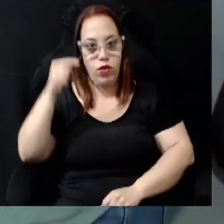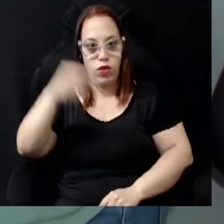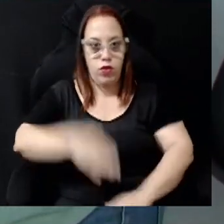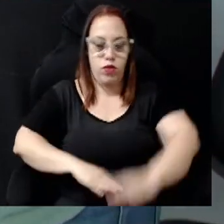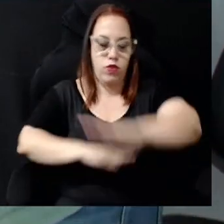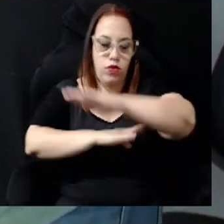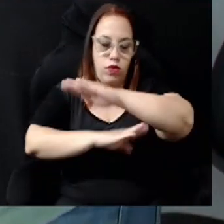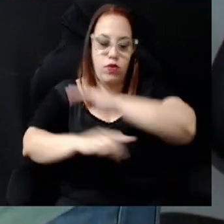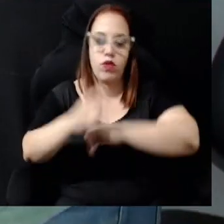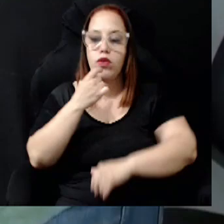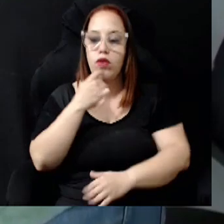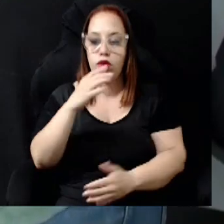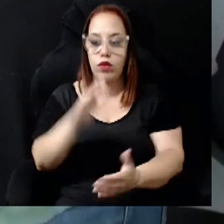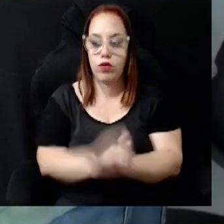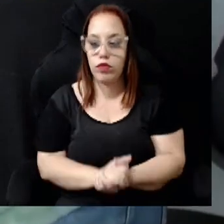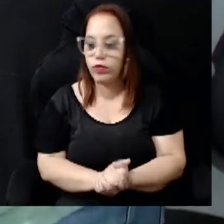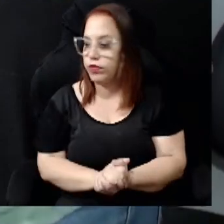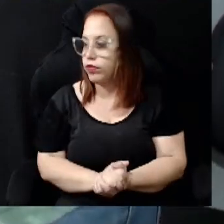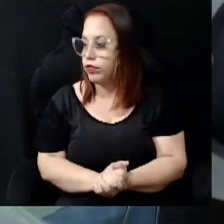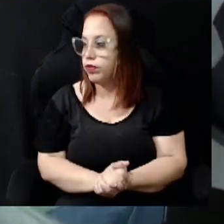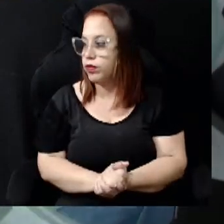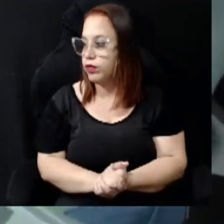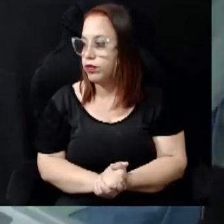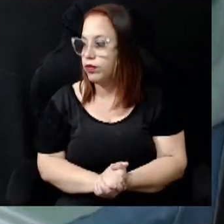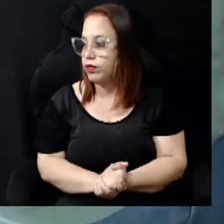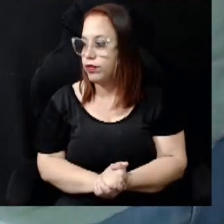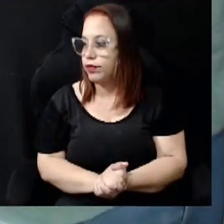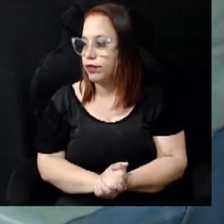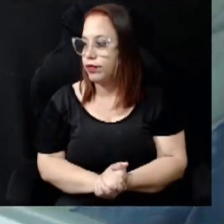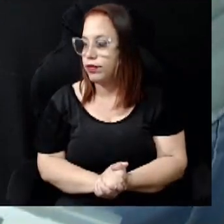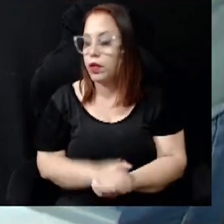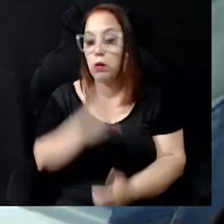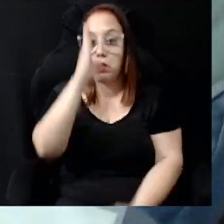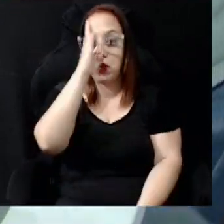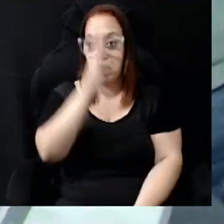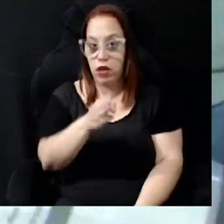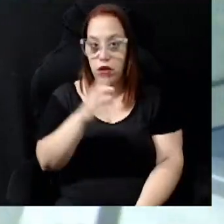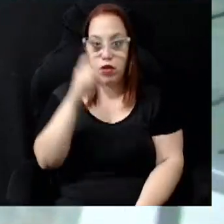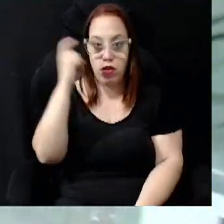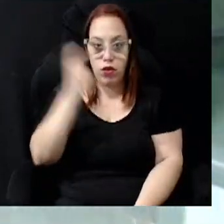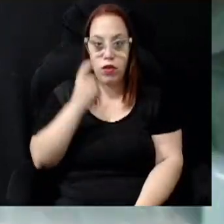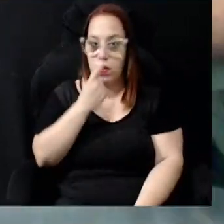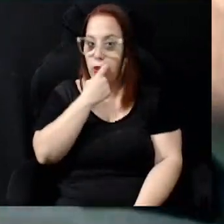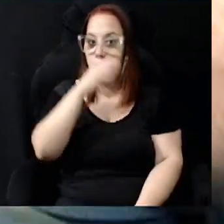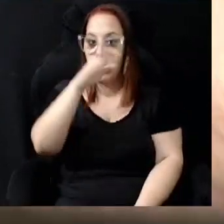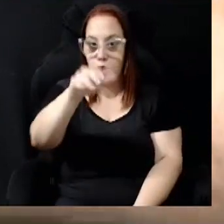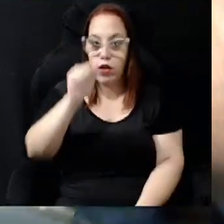Municipal da cidade de Campinas. Prioridade, Mirna Abreu, mais um chamado. Vamos lá, Mirna.